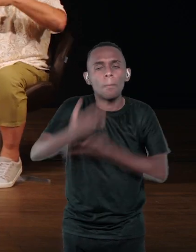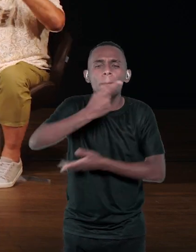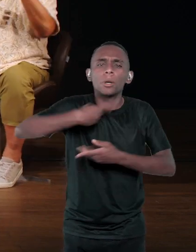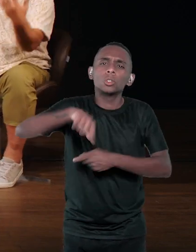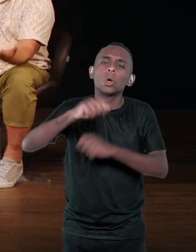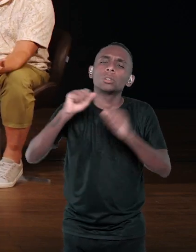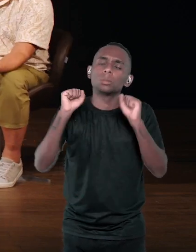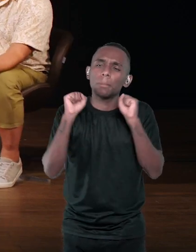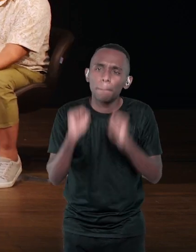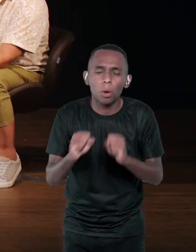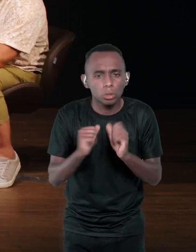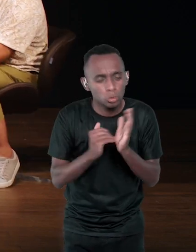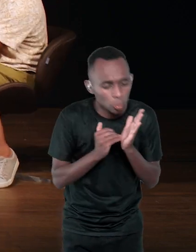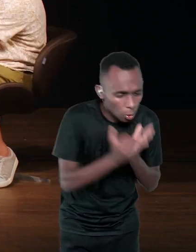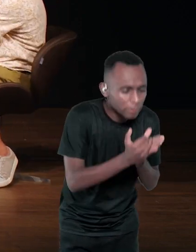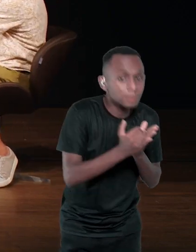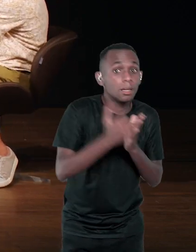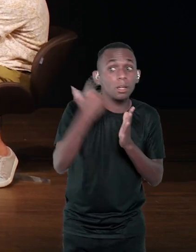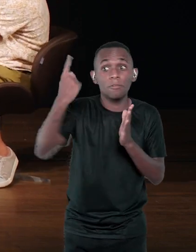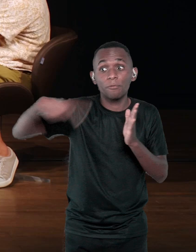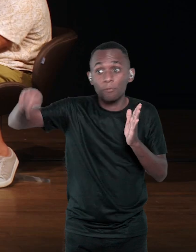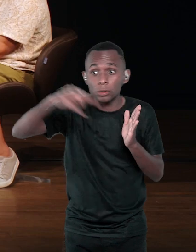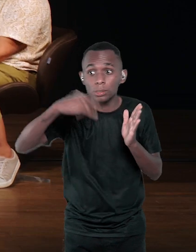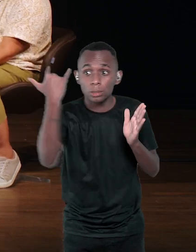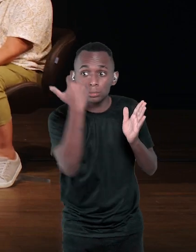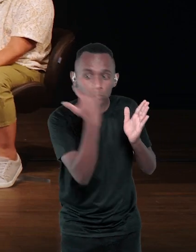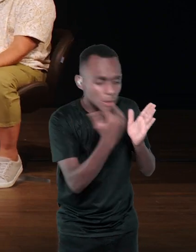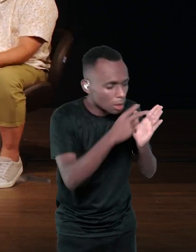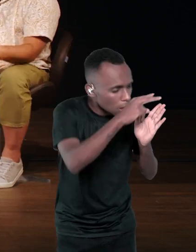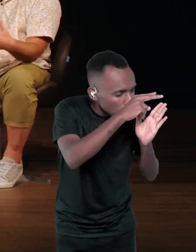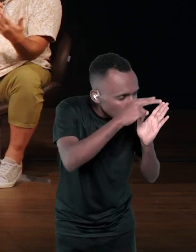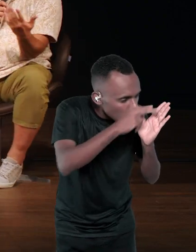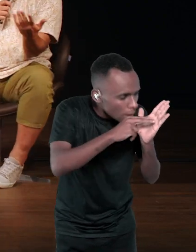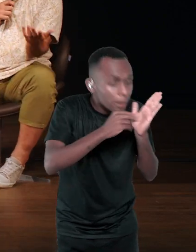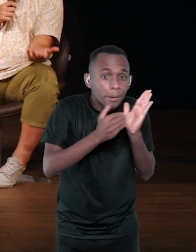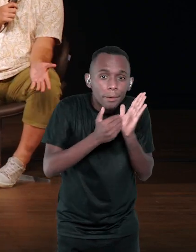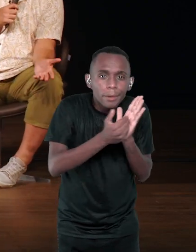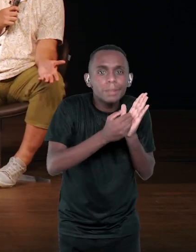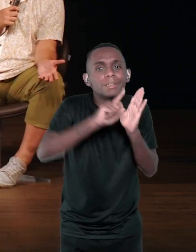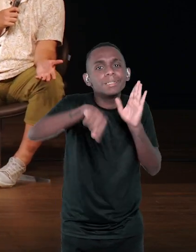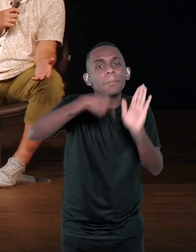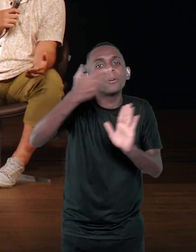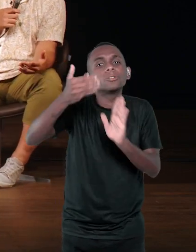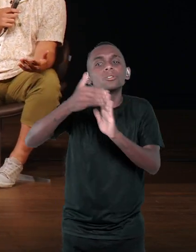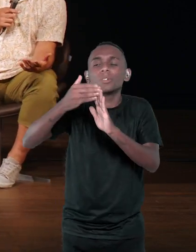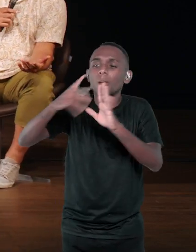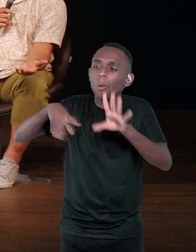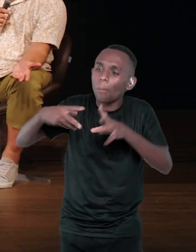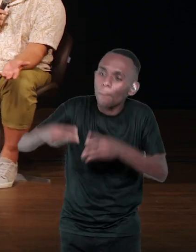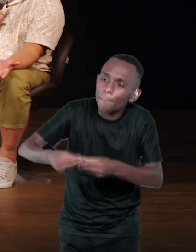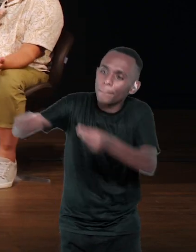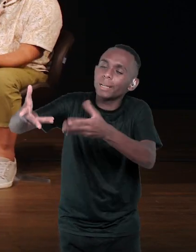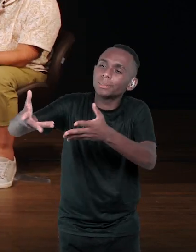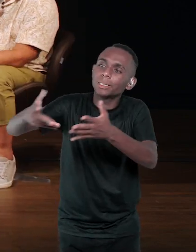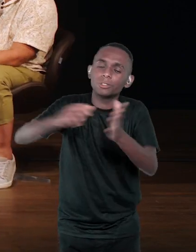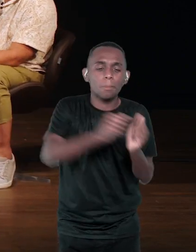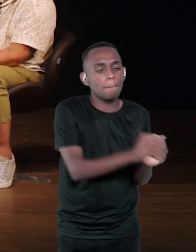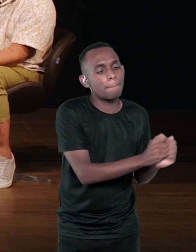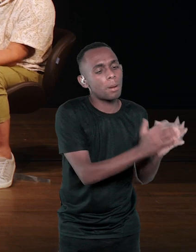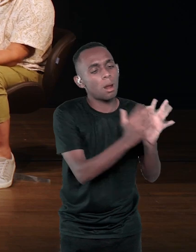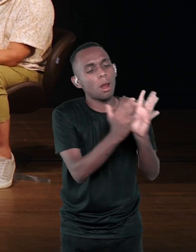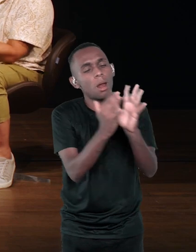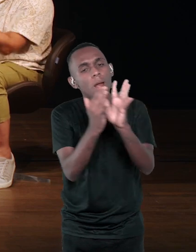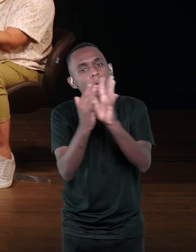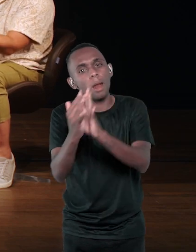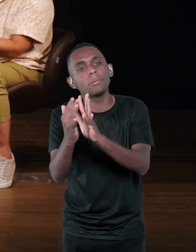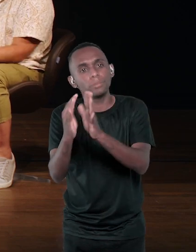sempre começar, seduzir vocês com o primeiro verso e recompensar vocês com o último verso, ou que seja,